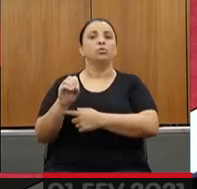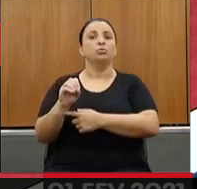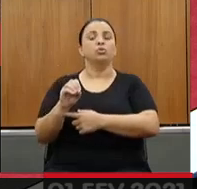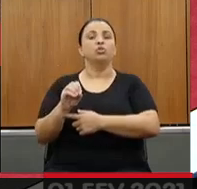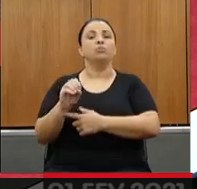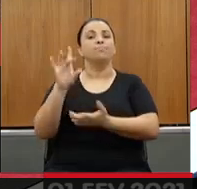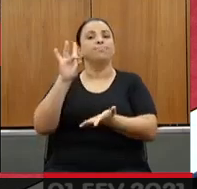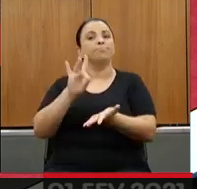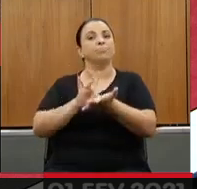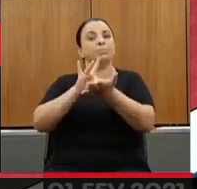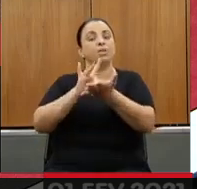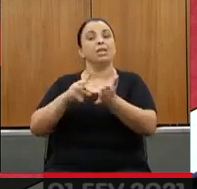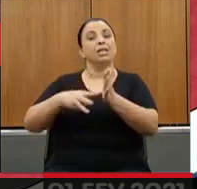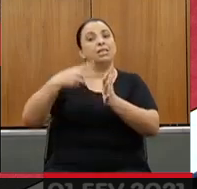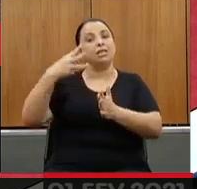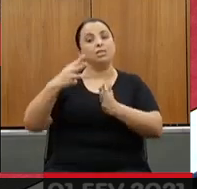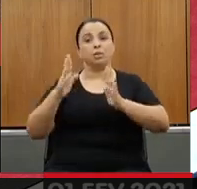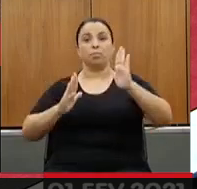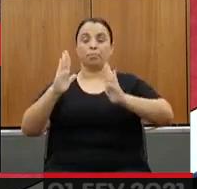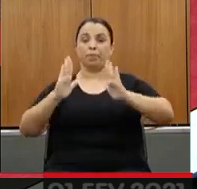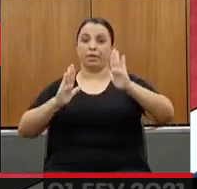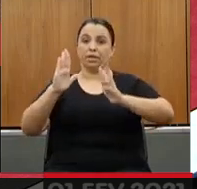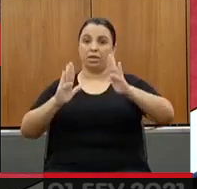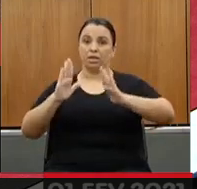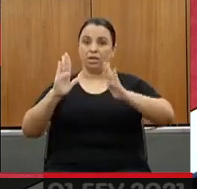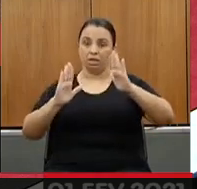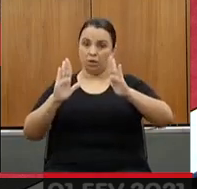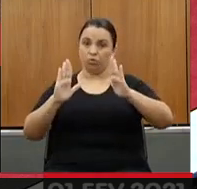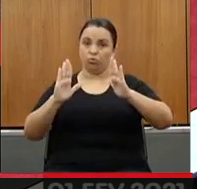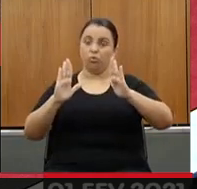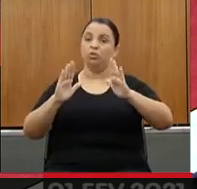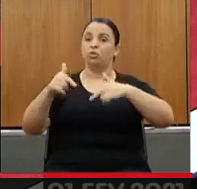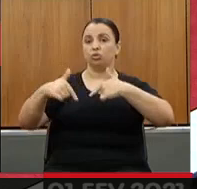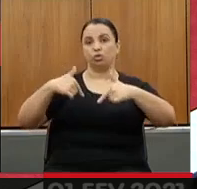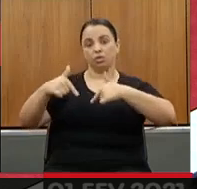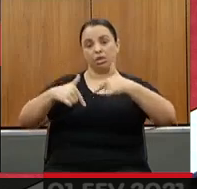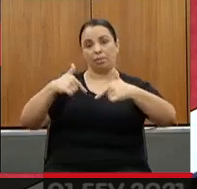sessão legislativa ordinária dessa legislatura.